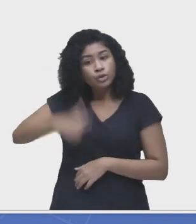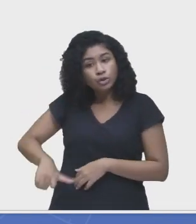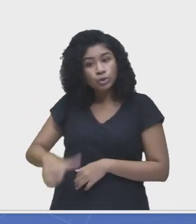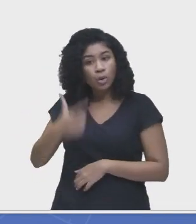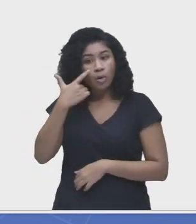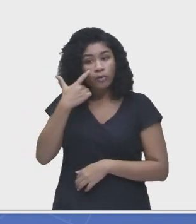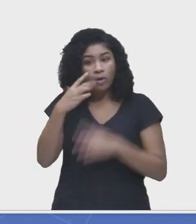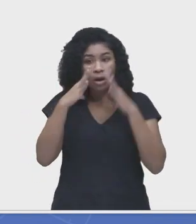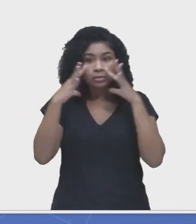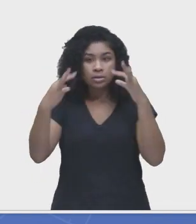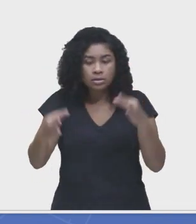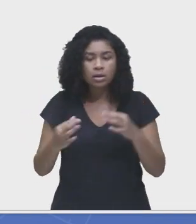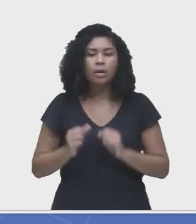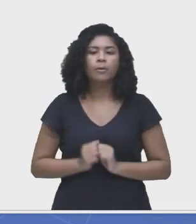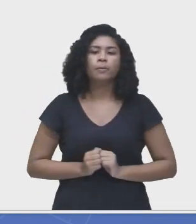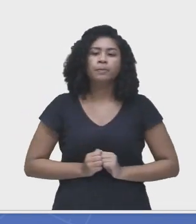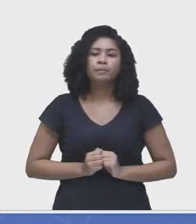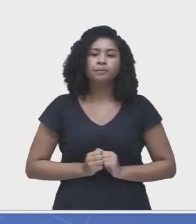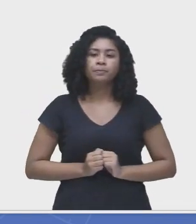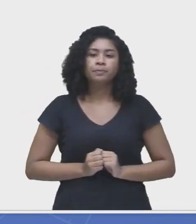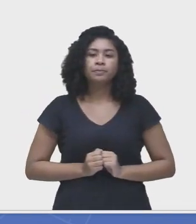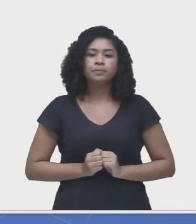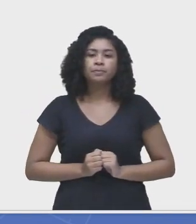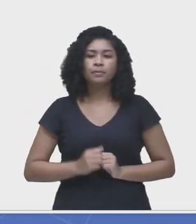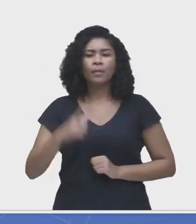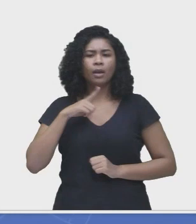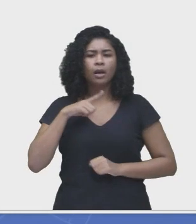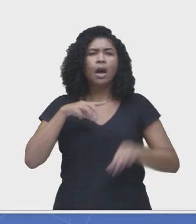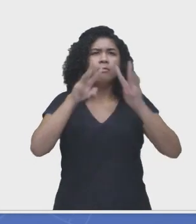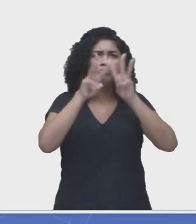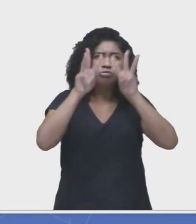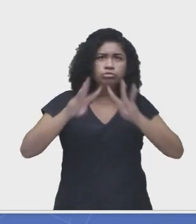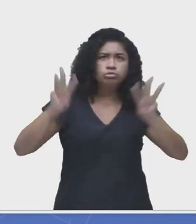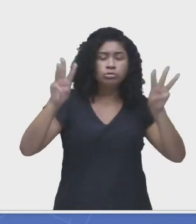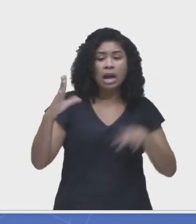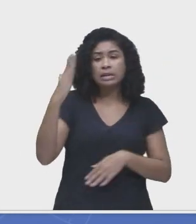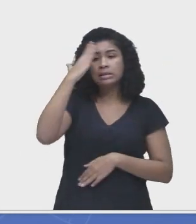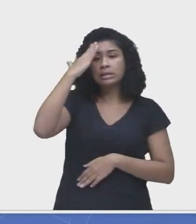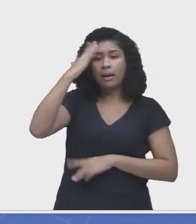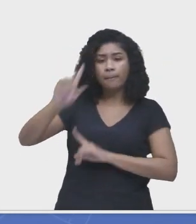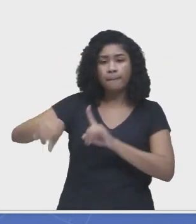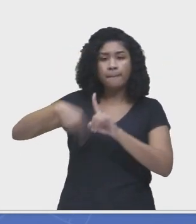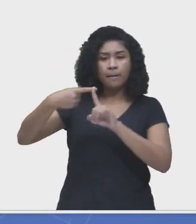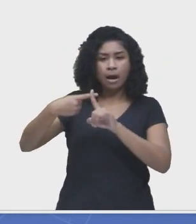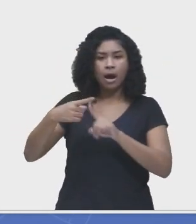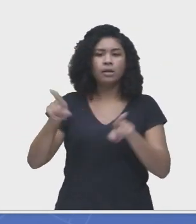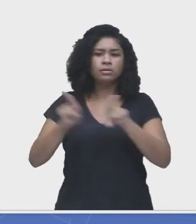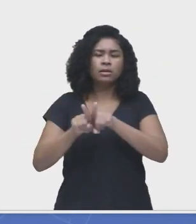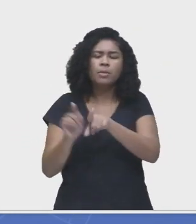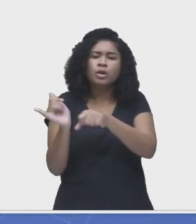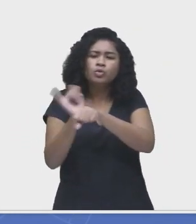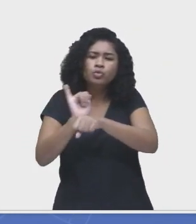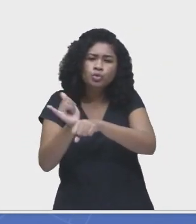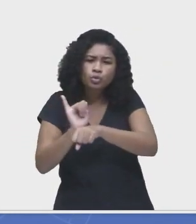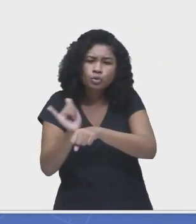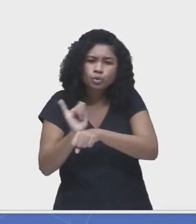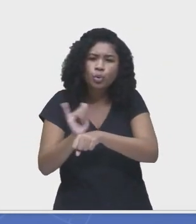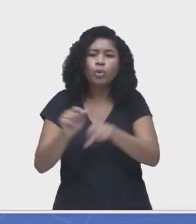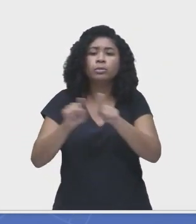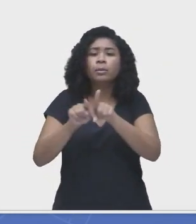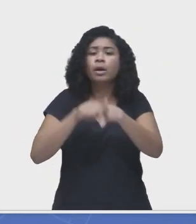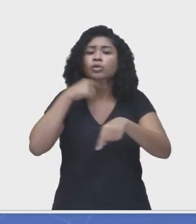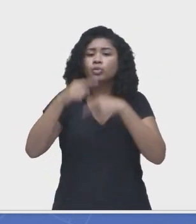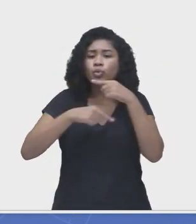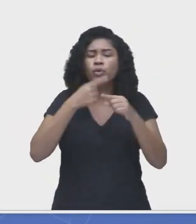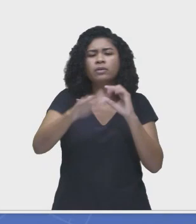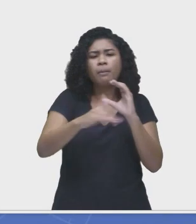gente, podem ir lá no nosso, na nossa plataforma Saber Mais, vocês podem ir ao nosso canal, fiquem à vontade para perguntar. Eu sei que